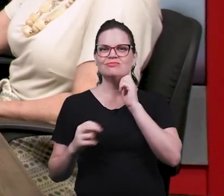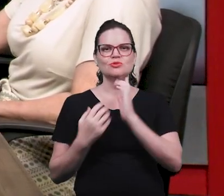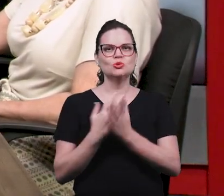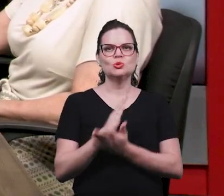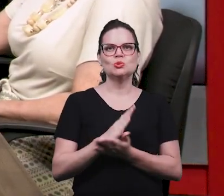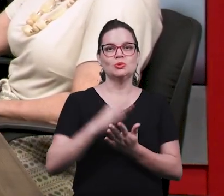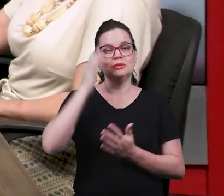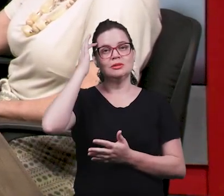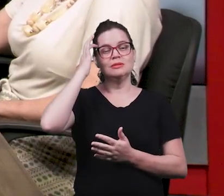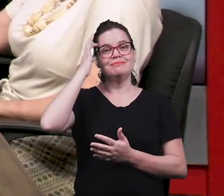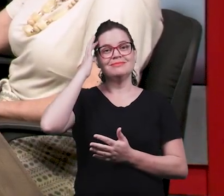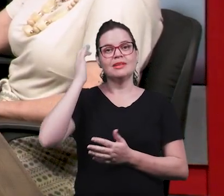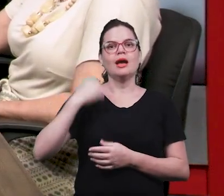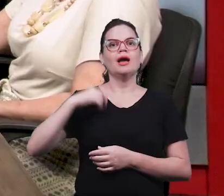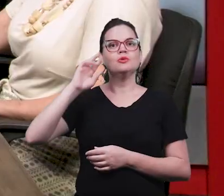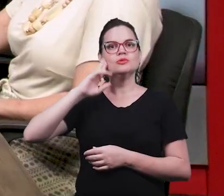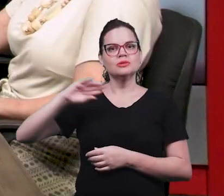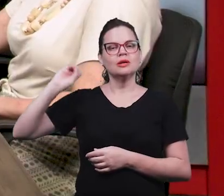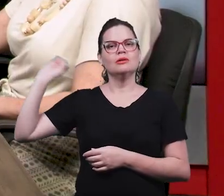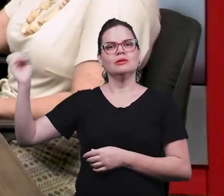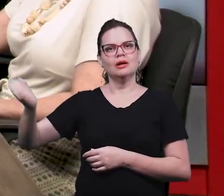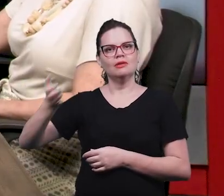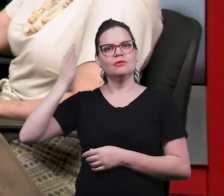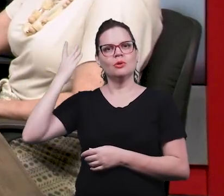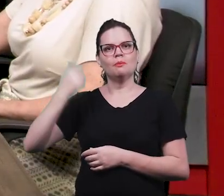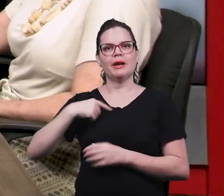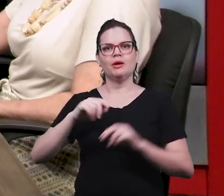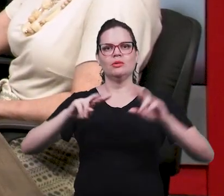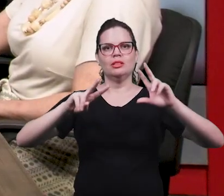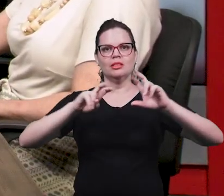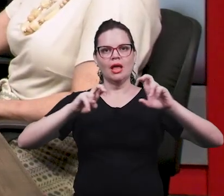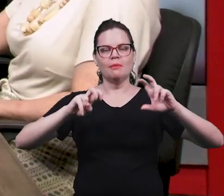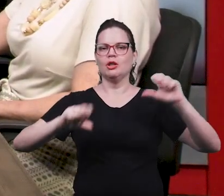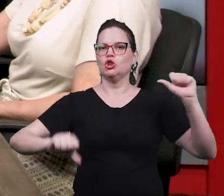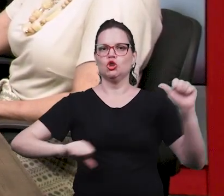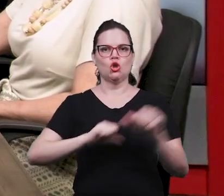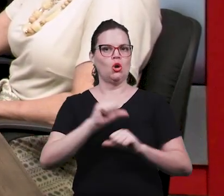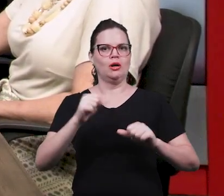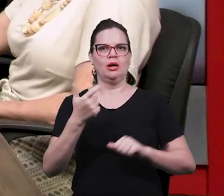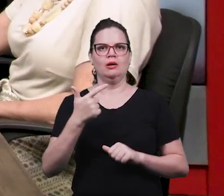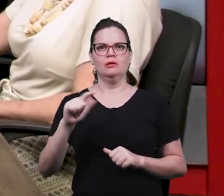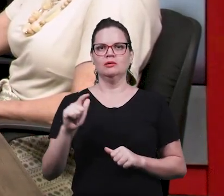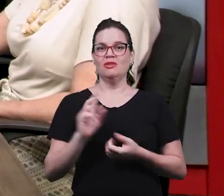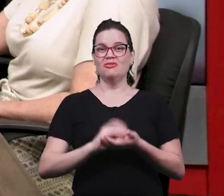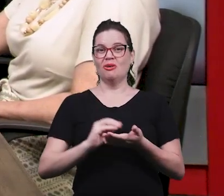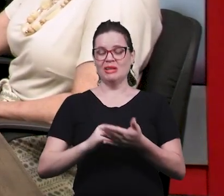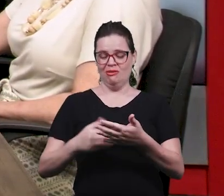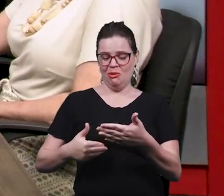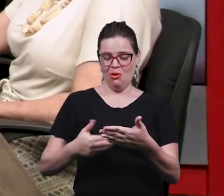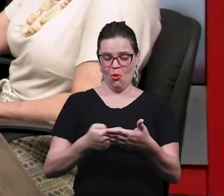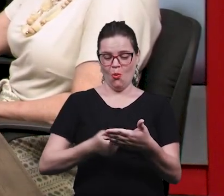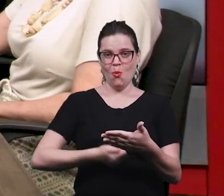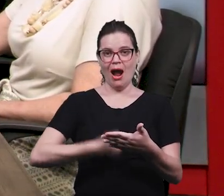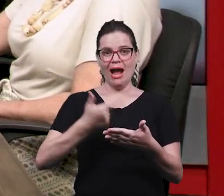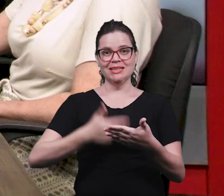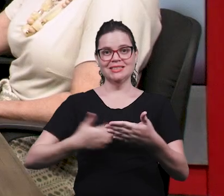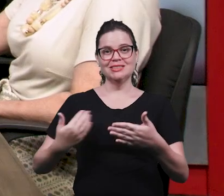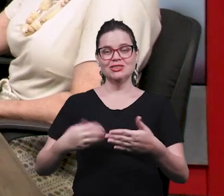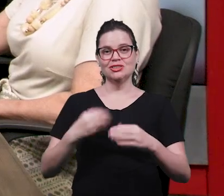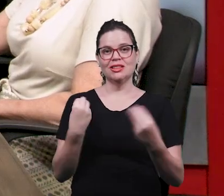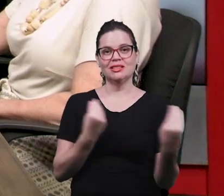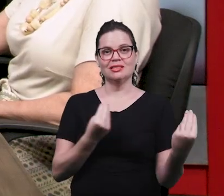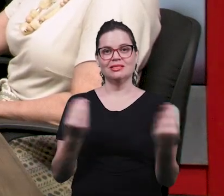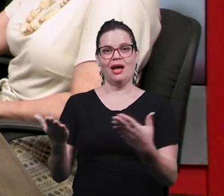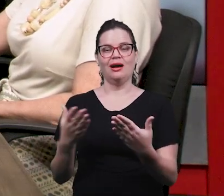Eu consultei o Senhor, eu fui orar ao Senhor, eu consultei o Senhor para eu mudar meu trabalho. E, assim, faltavam dias para entregar. Tinha que